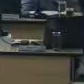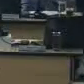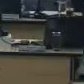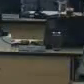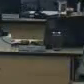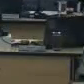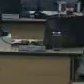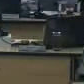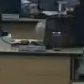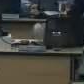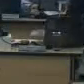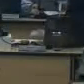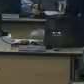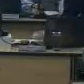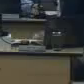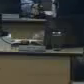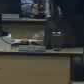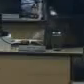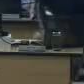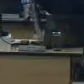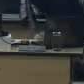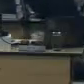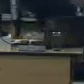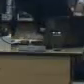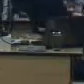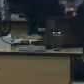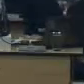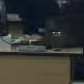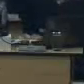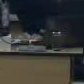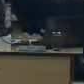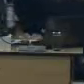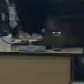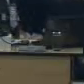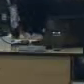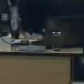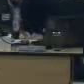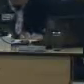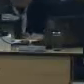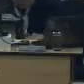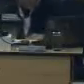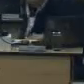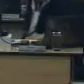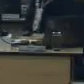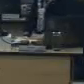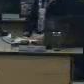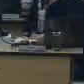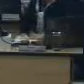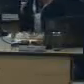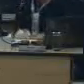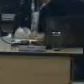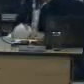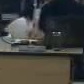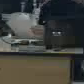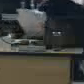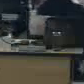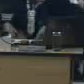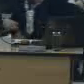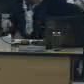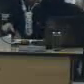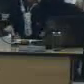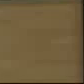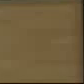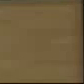Vereador Raul, encerrou a parte. Muito obrigado, presidente. Vereador André, para a sua conclusão. Não era só essa dúvida, porque eu cheguei a